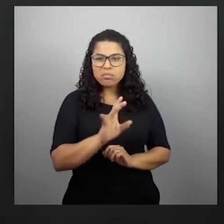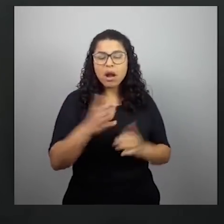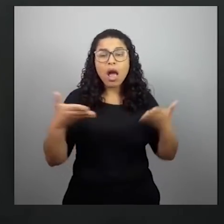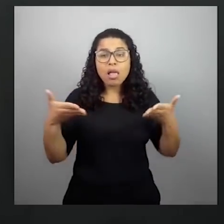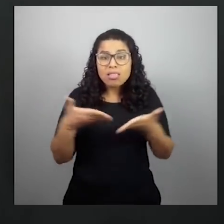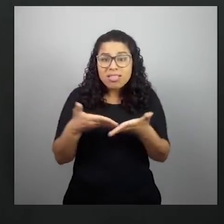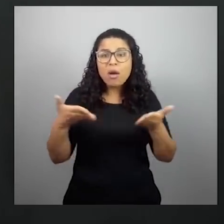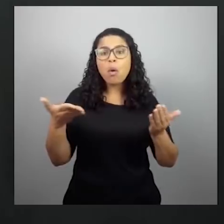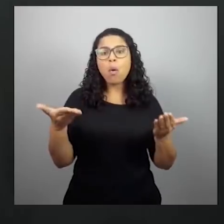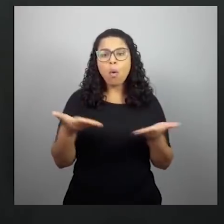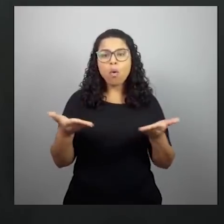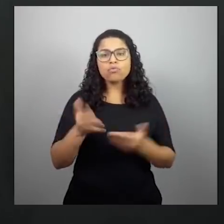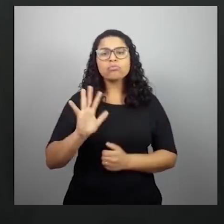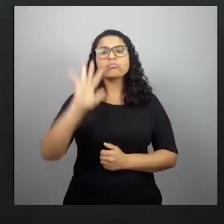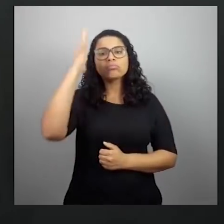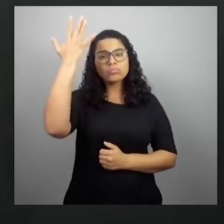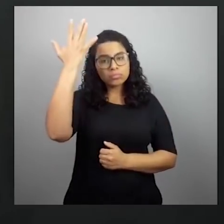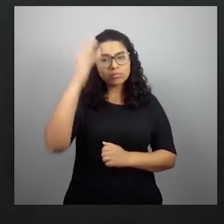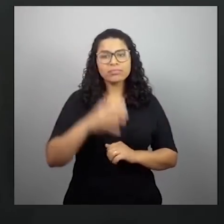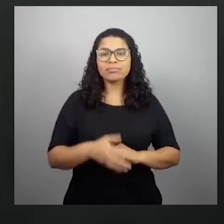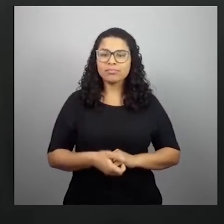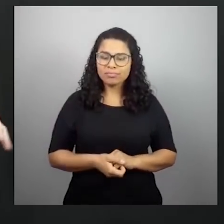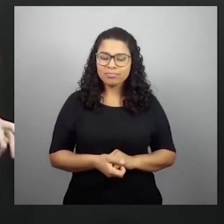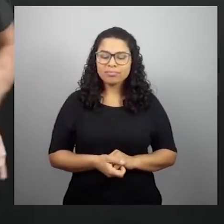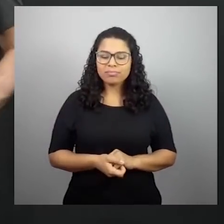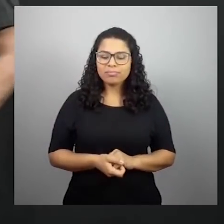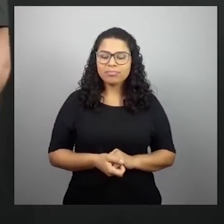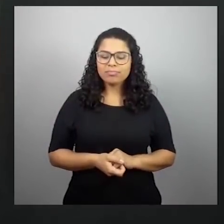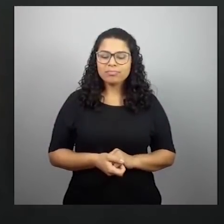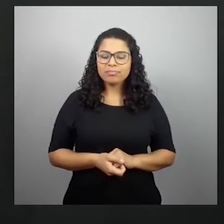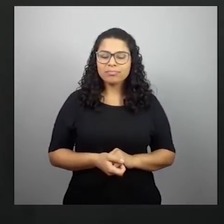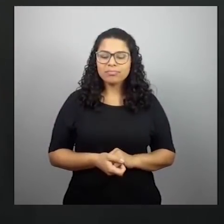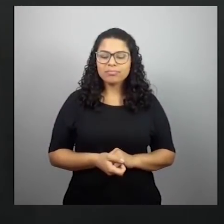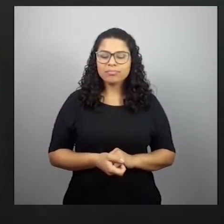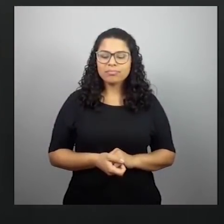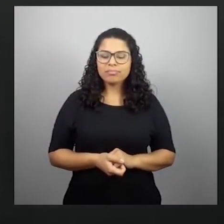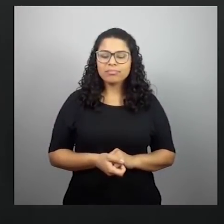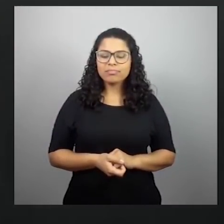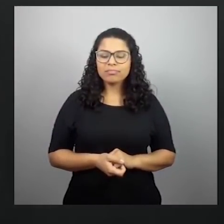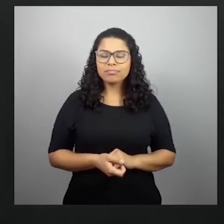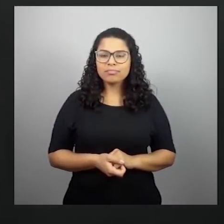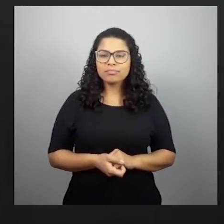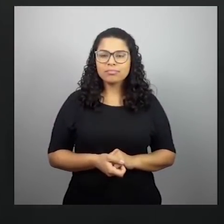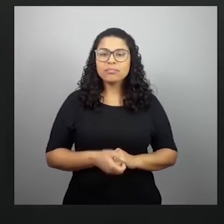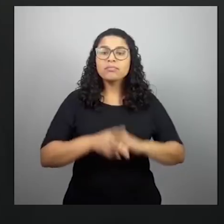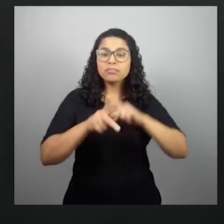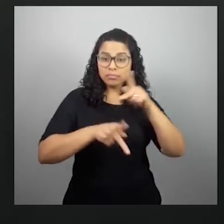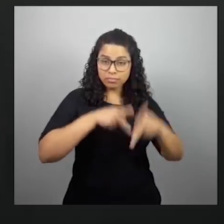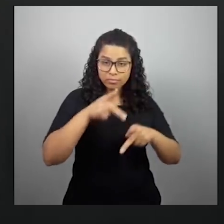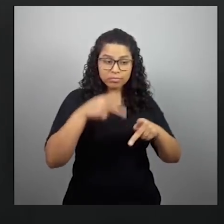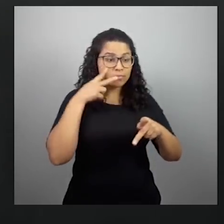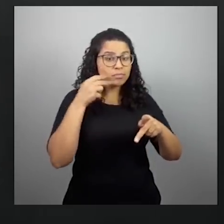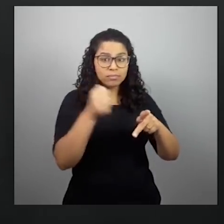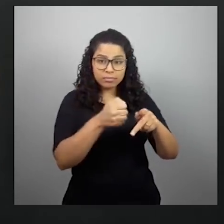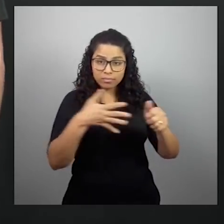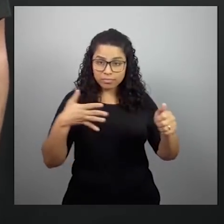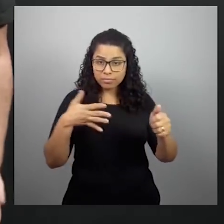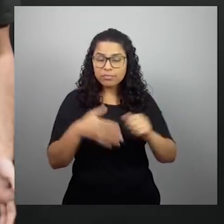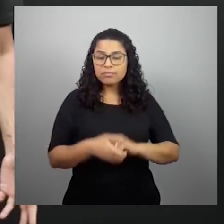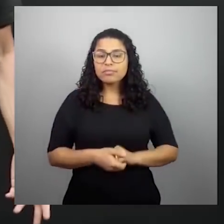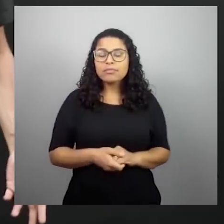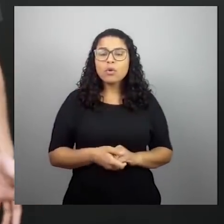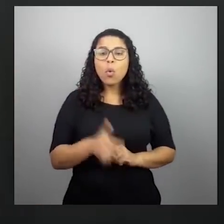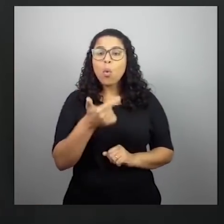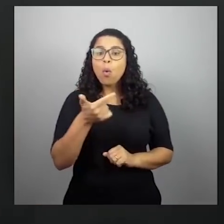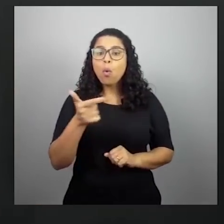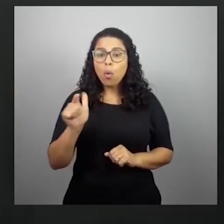até hoje às culturas dessa origem. Além da questão da população indígena, um